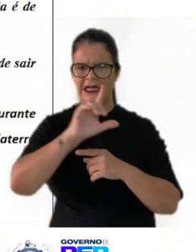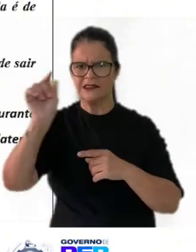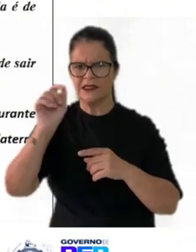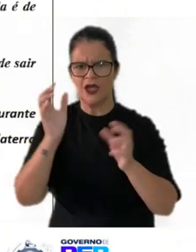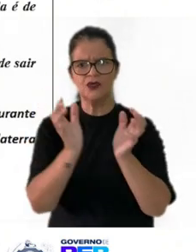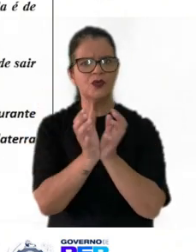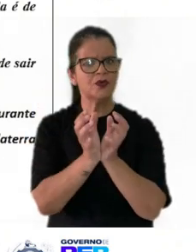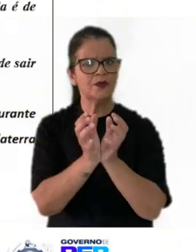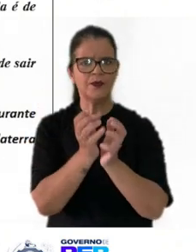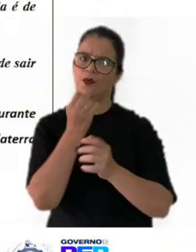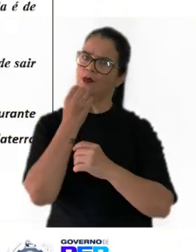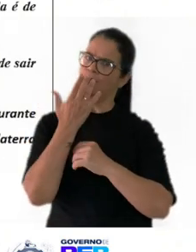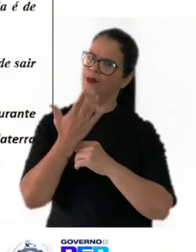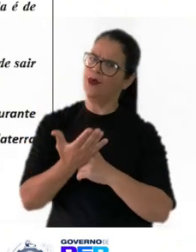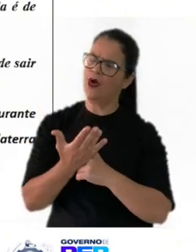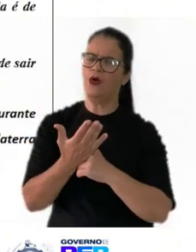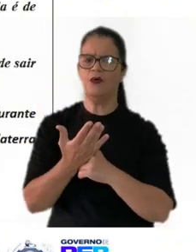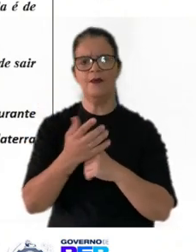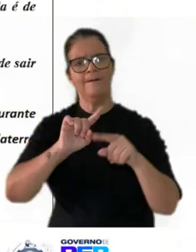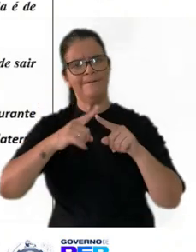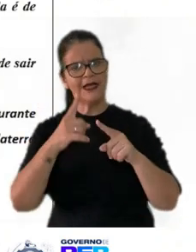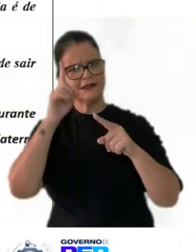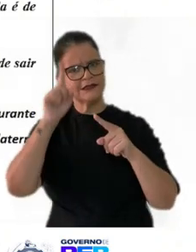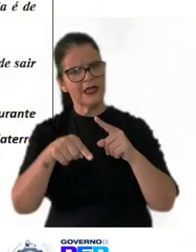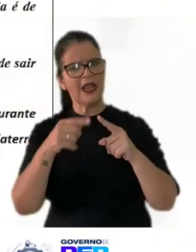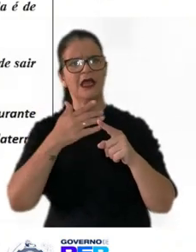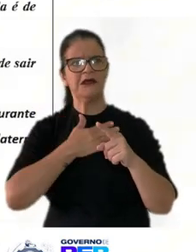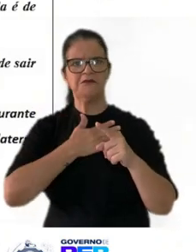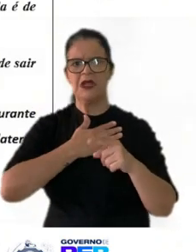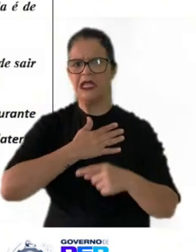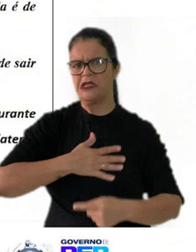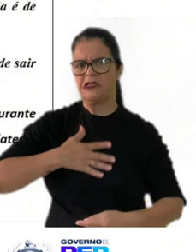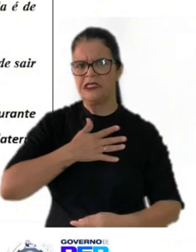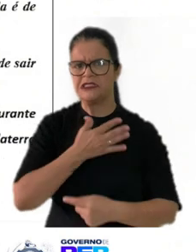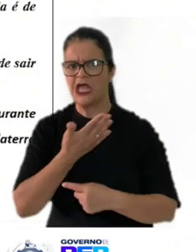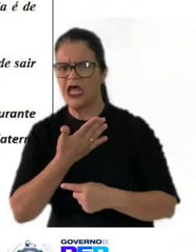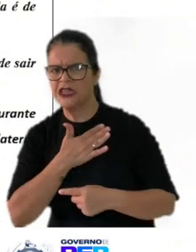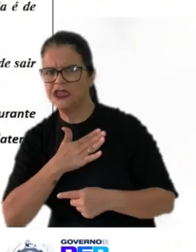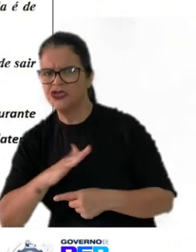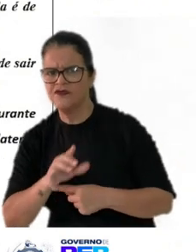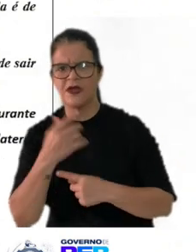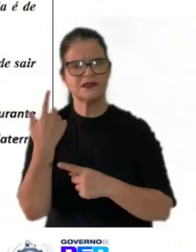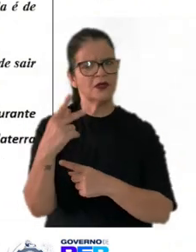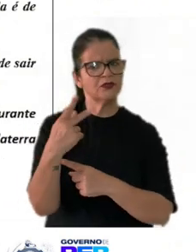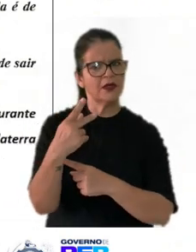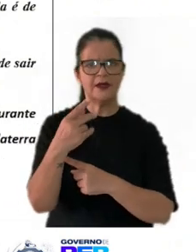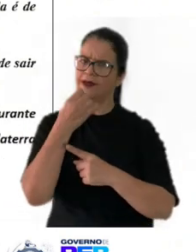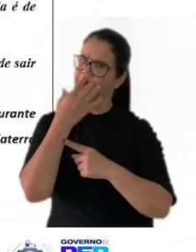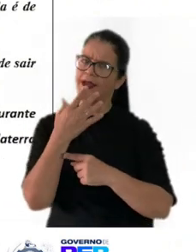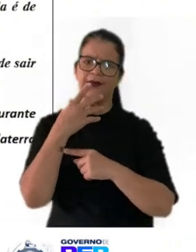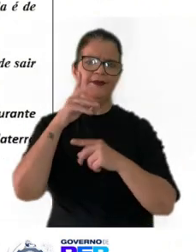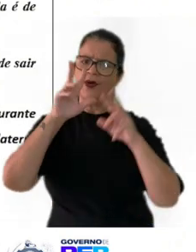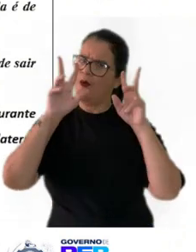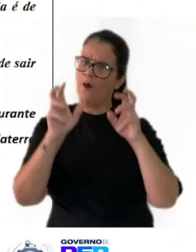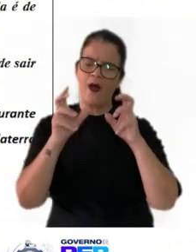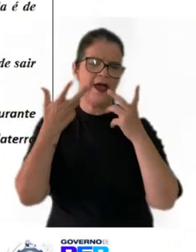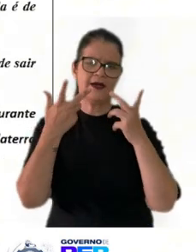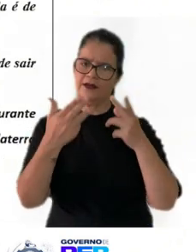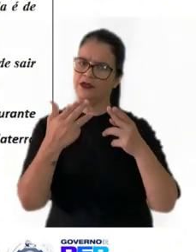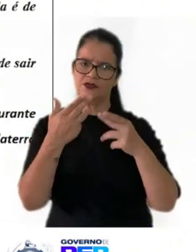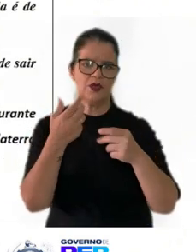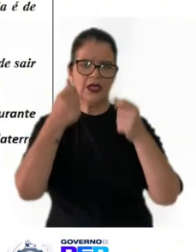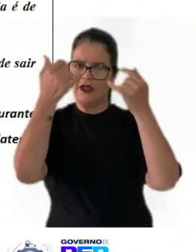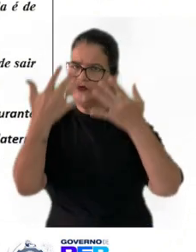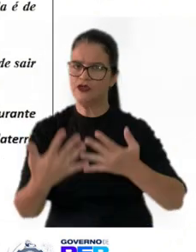bom mas será que essa era a insatisfação dele enfim não era bem disso que ele estava falando a relação